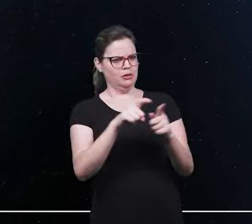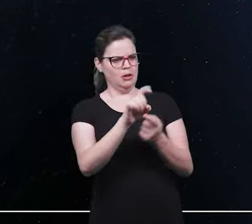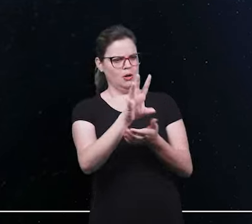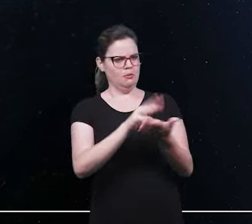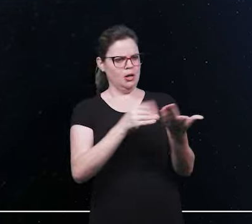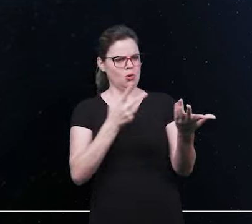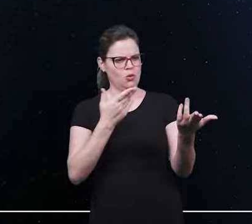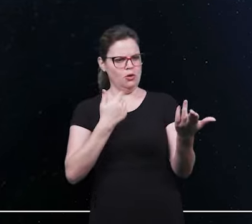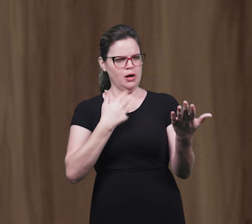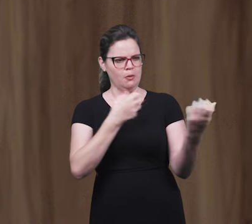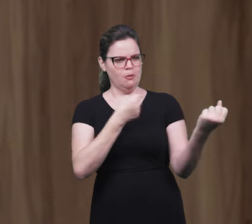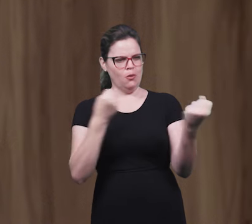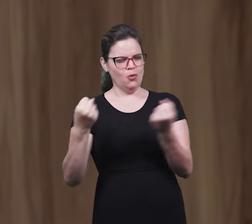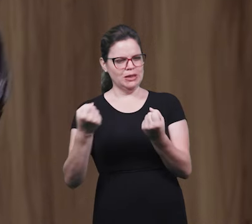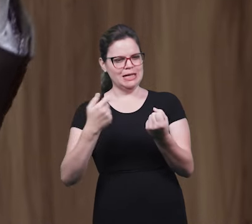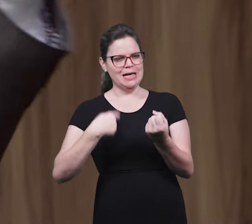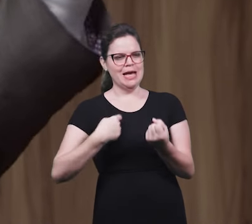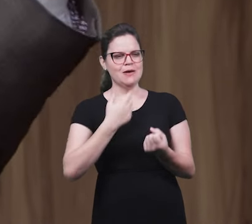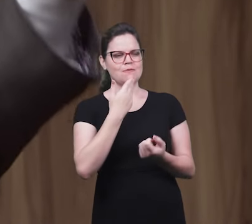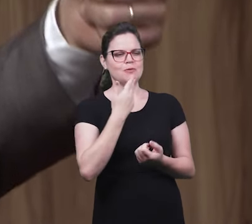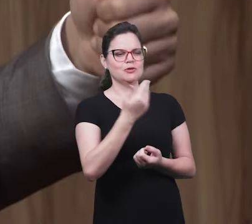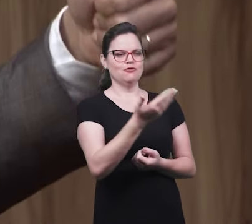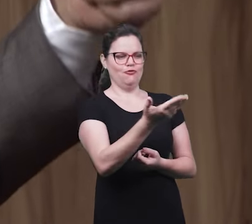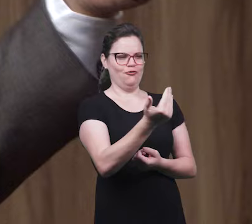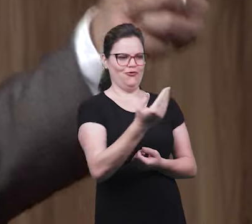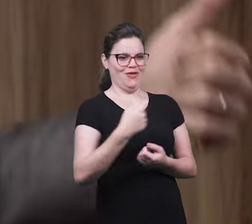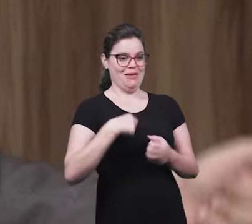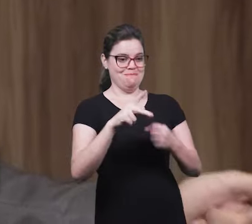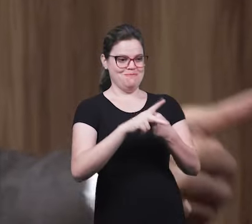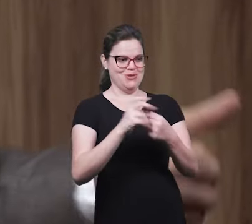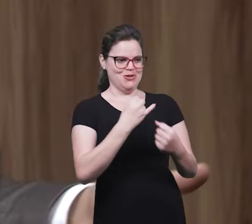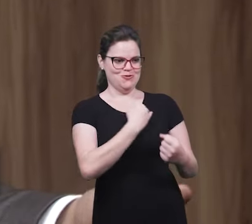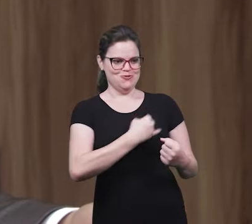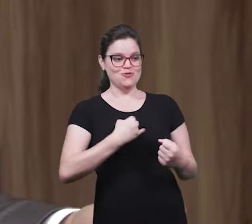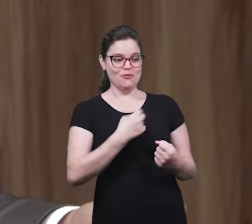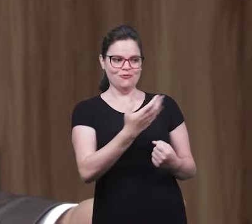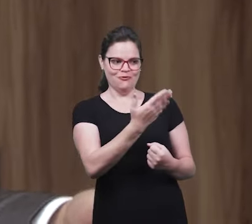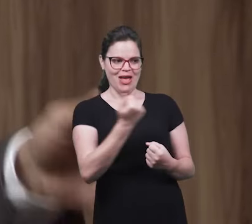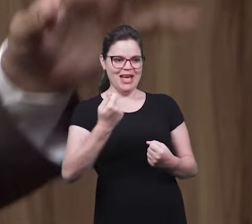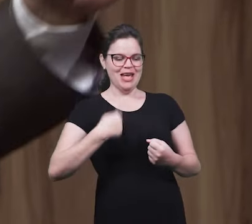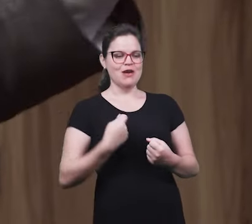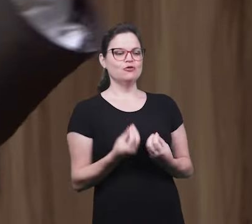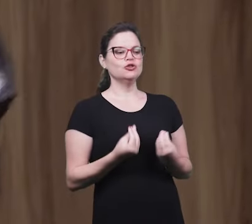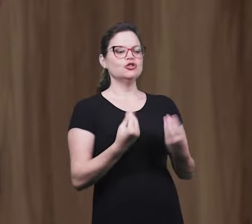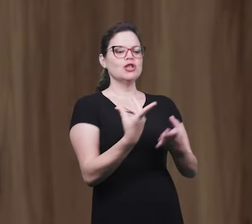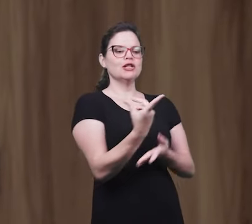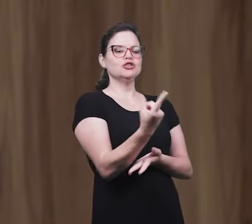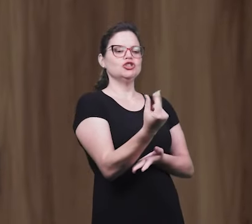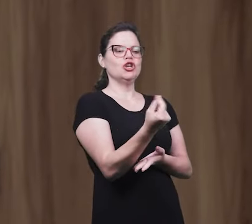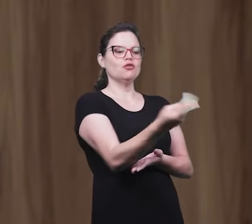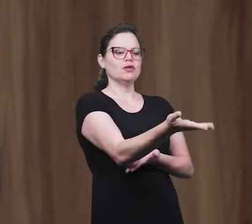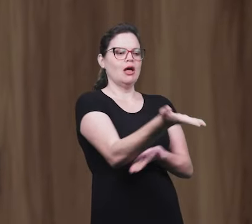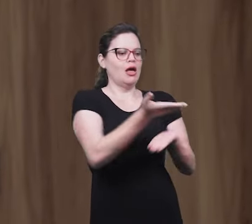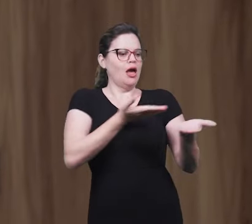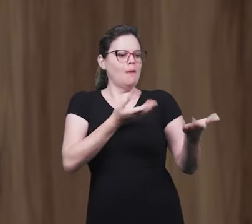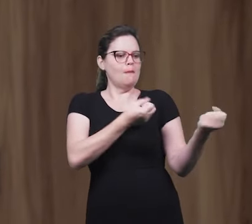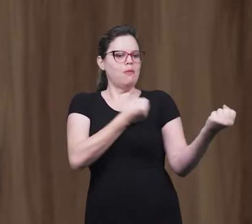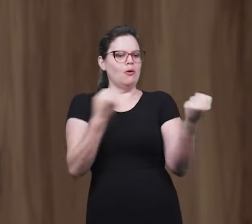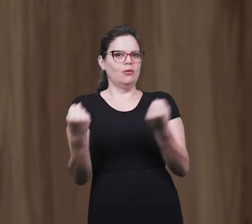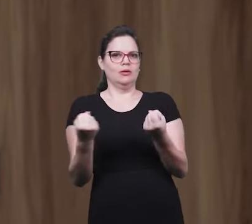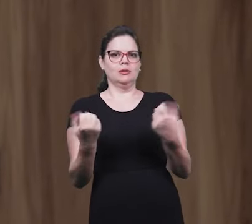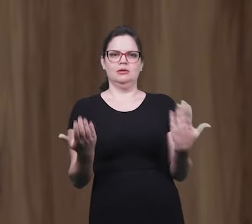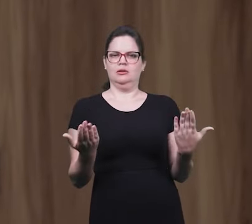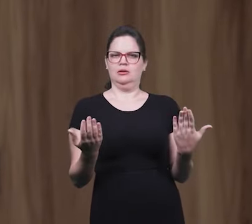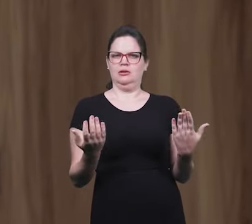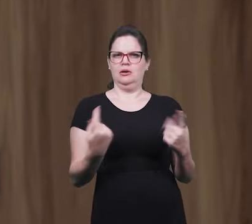O Senhor Jesus. Porque o ministério dos apóstolos era o ministério de Jesus. Amém. Os apóstolos eram só um instrumento. Jesus